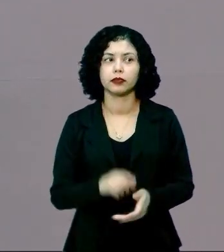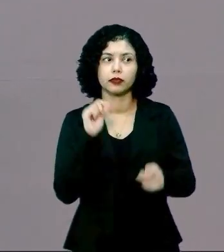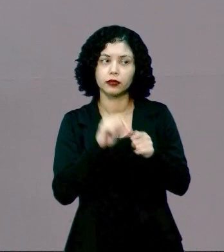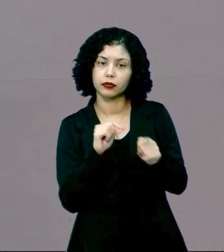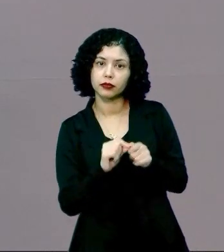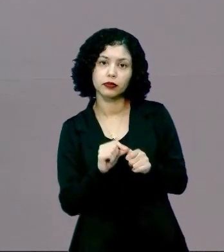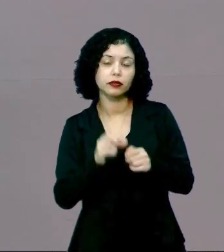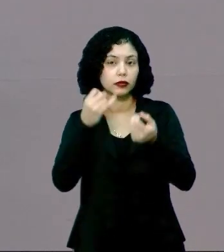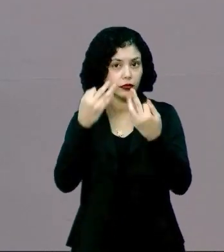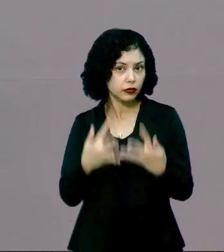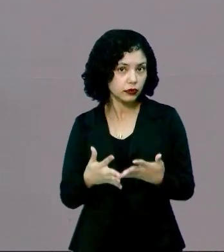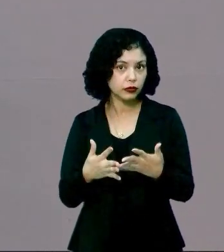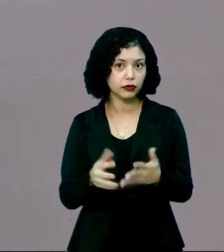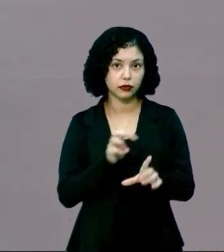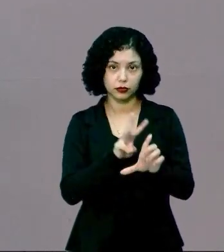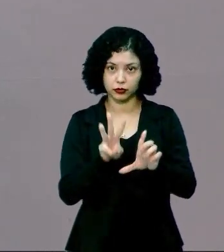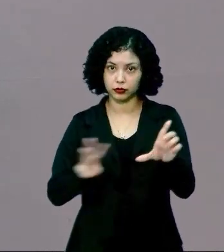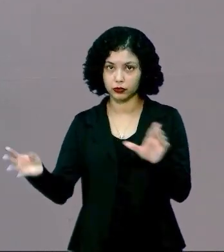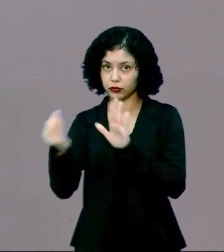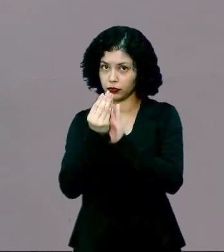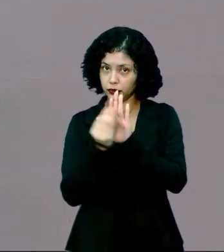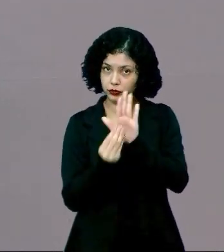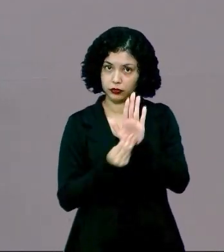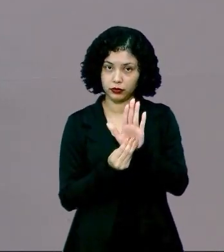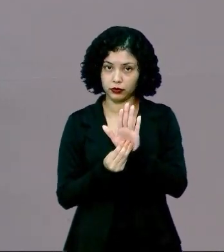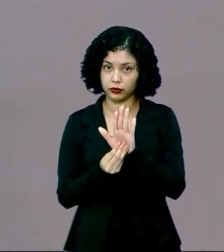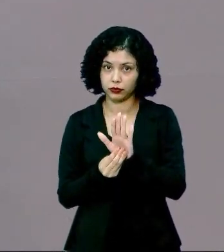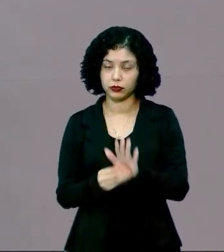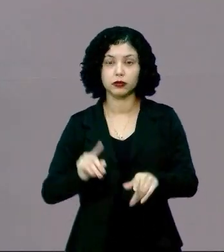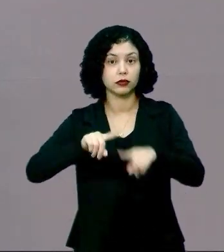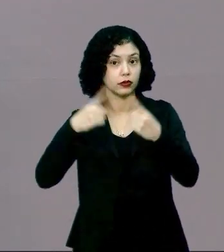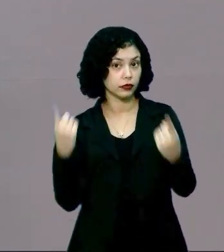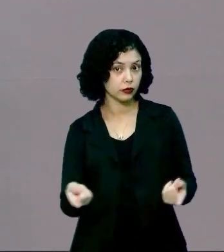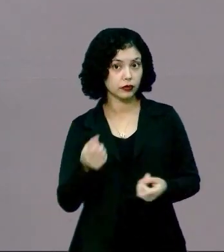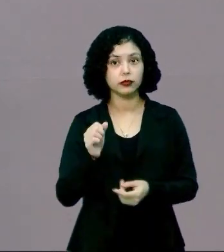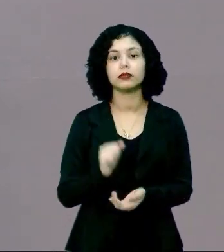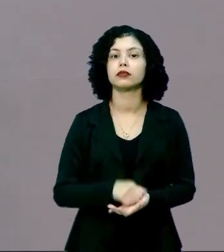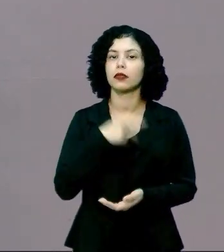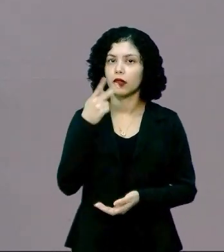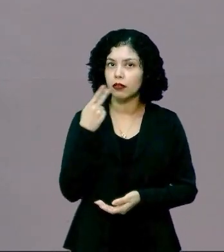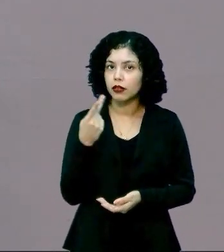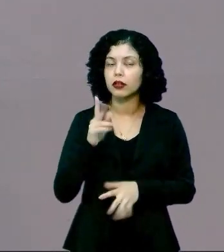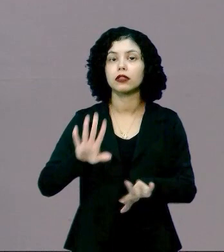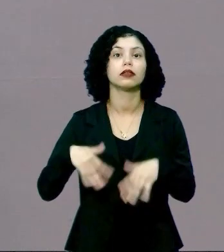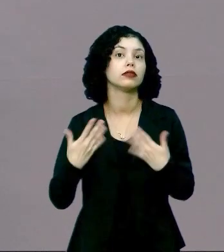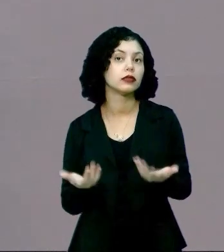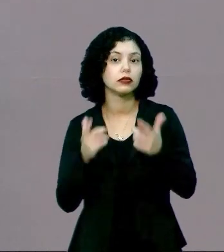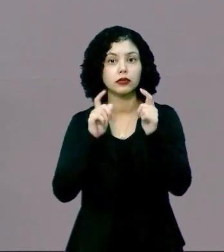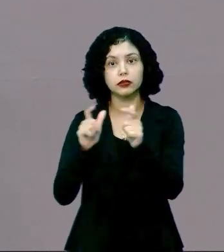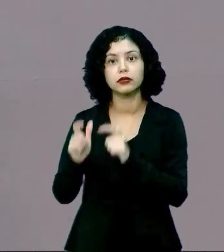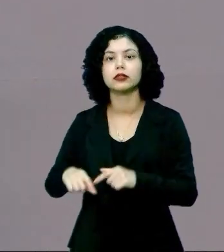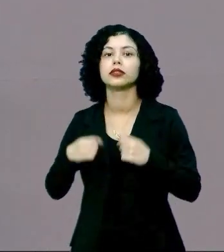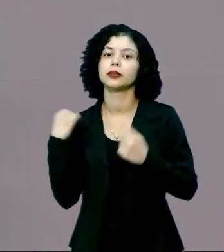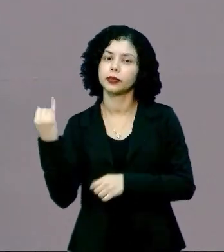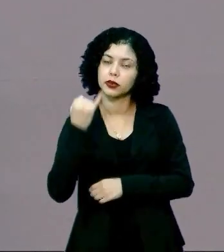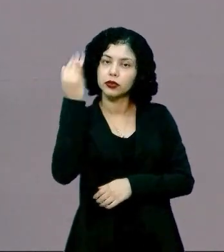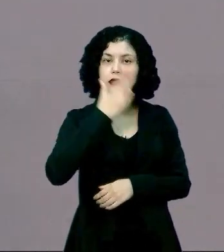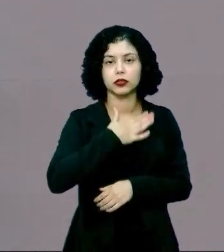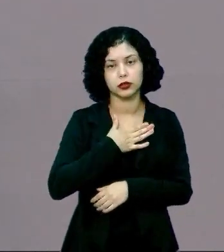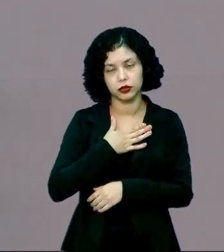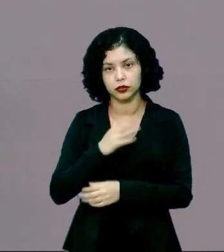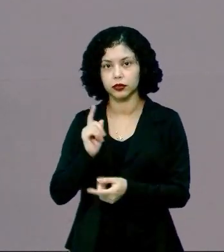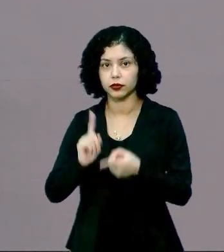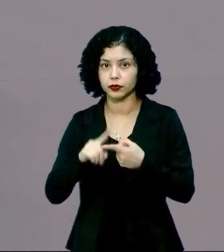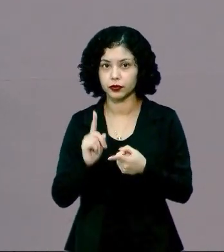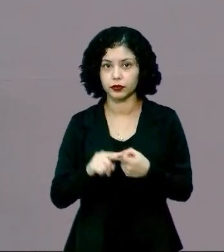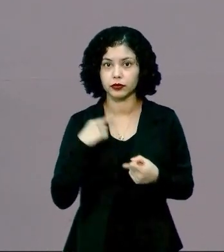faço uma citação ao site, eu vou trazer dados estatísticos, mas eu cito a fonte. É importante que eu cite a minha fonte.